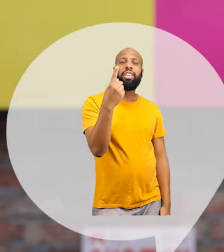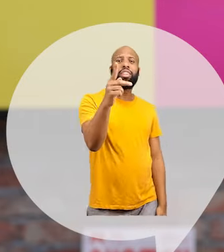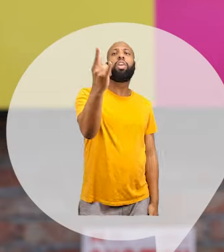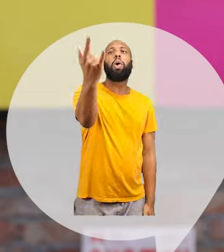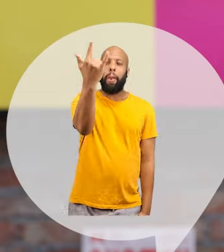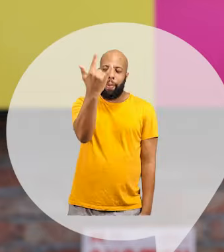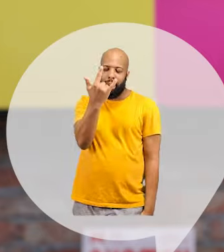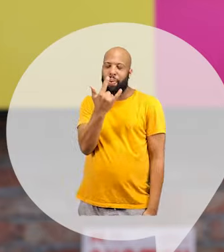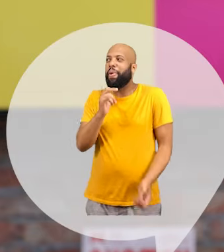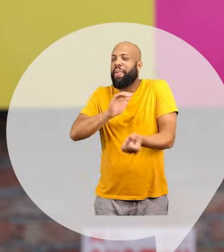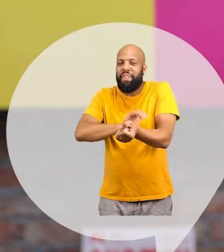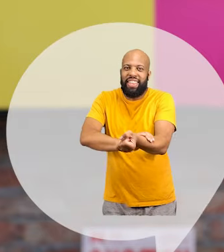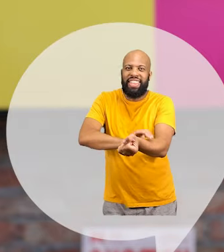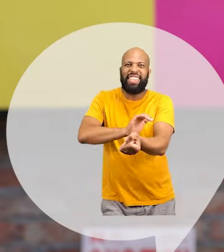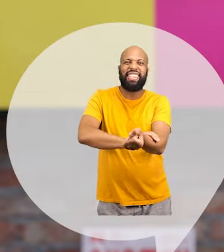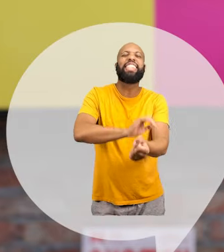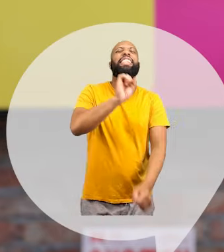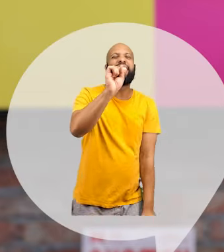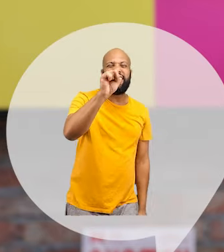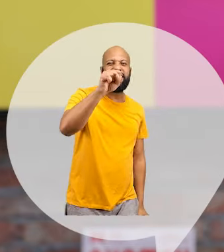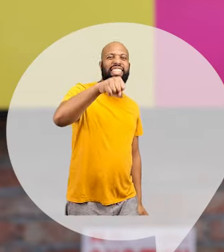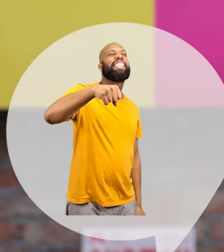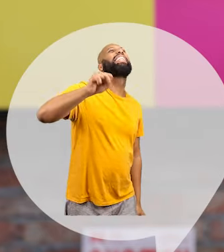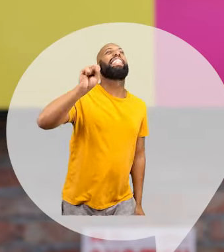o seu amor vicia